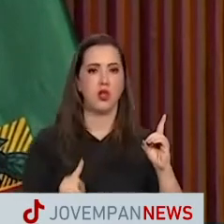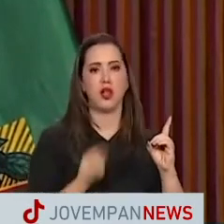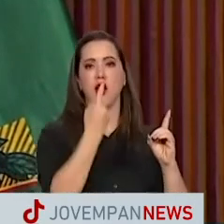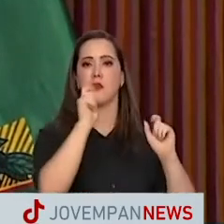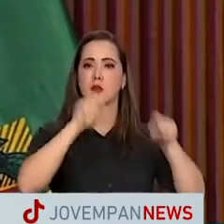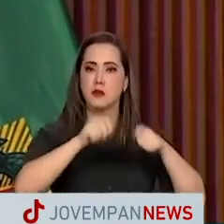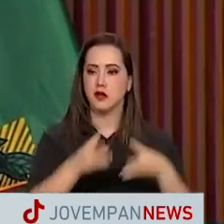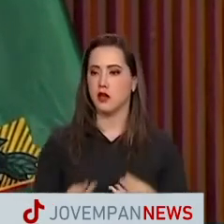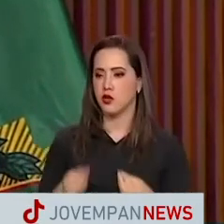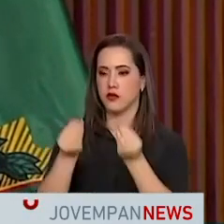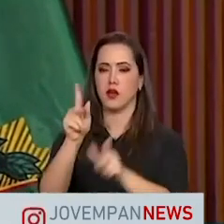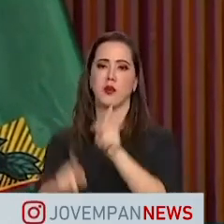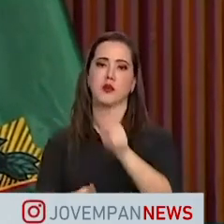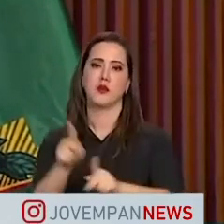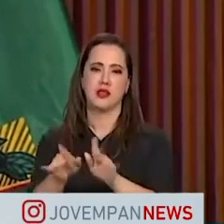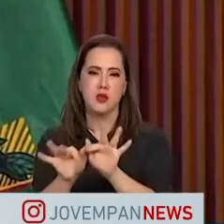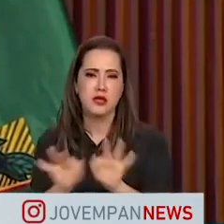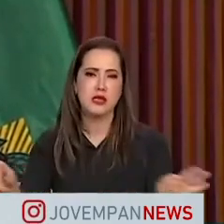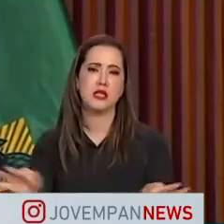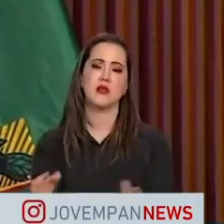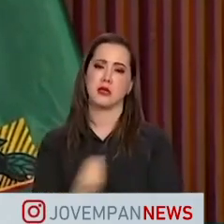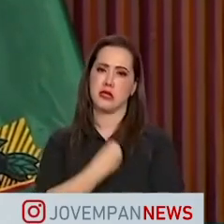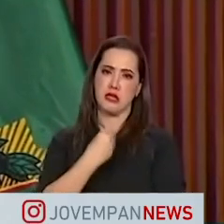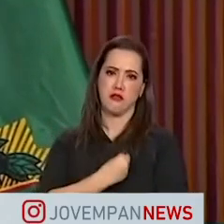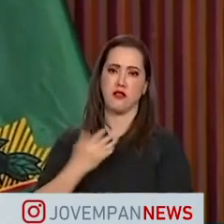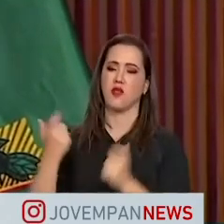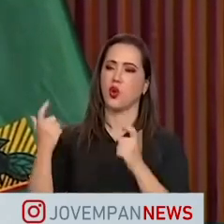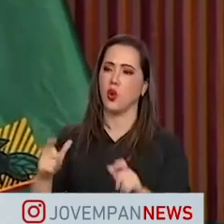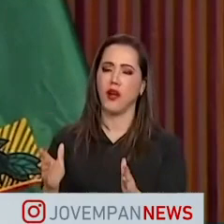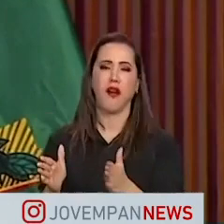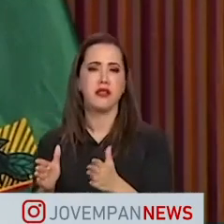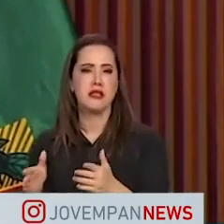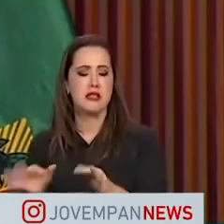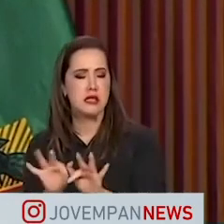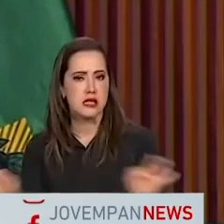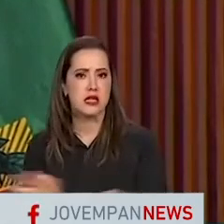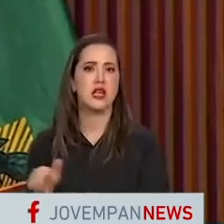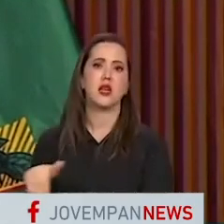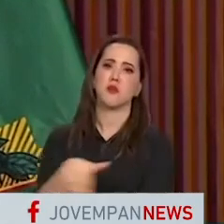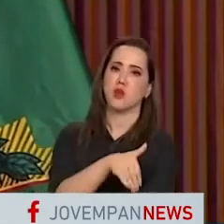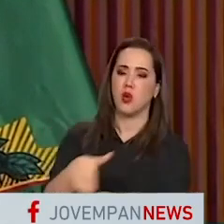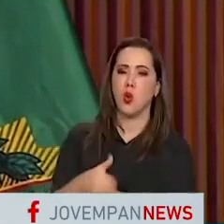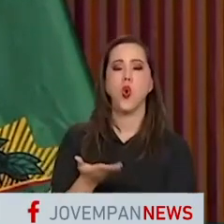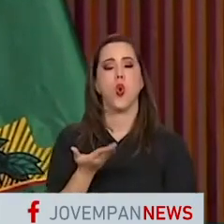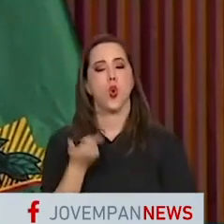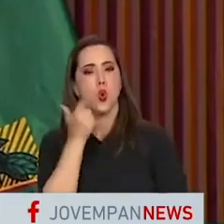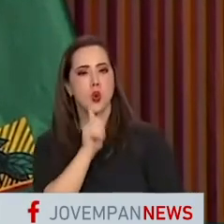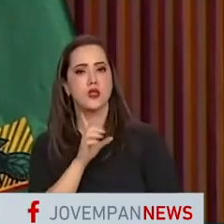gente garantir esse povo humilde que vive na periferia, dormindo na rua, consigo o direito de comer 3 vezes ao